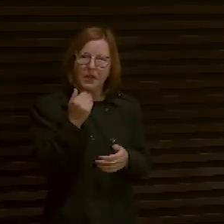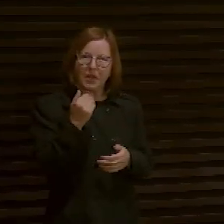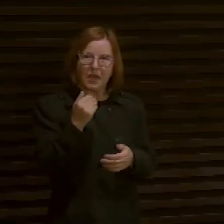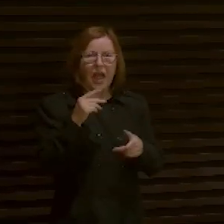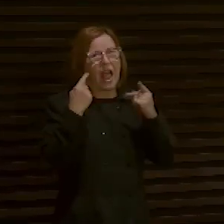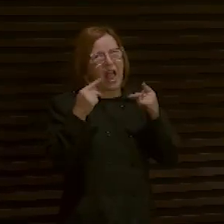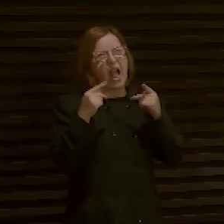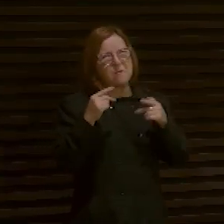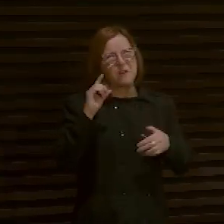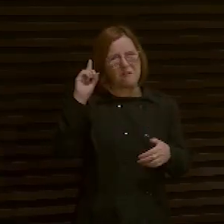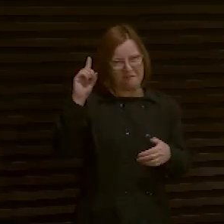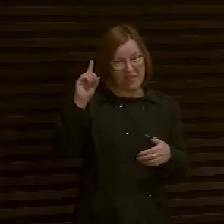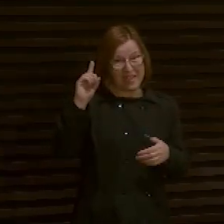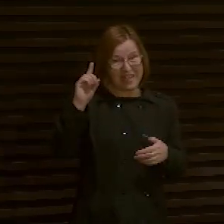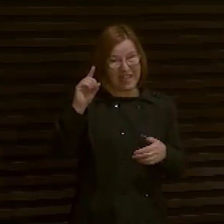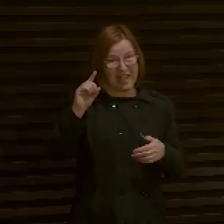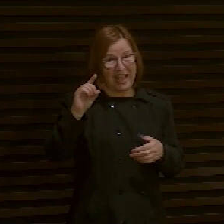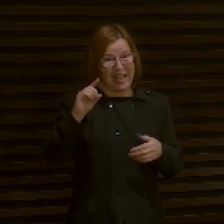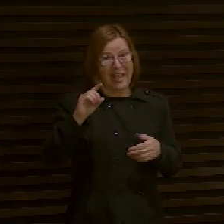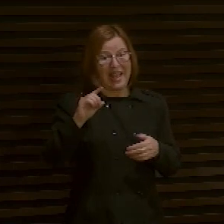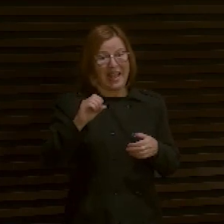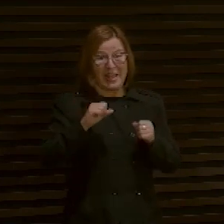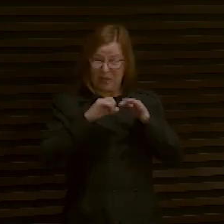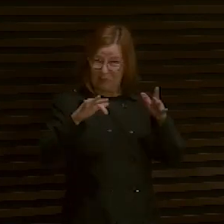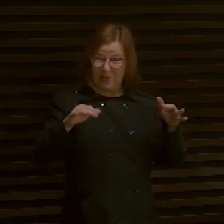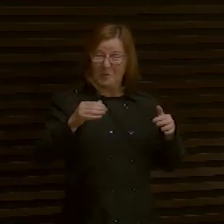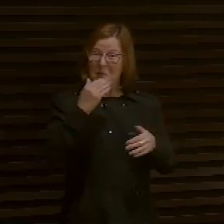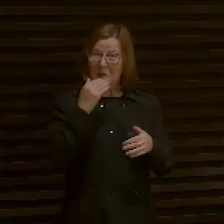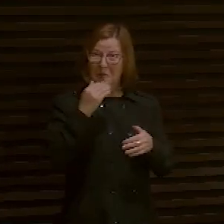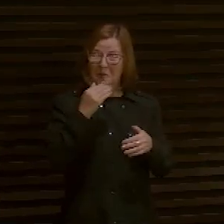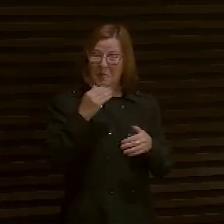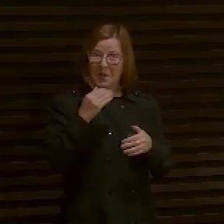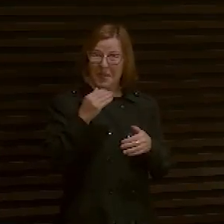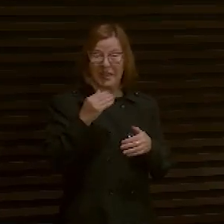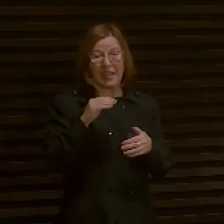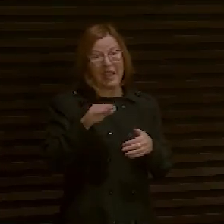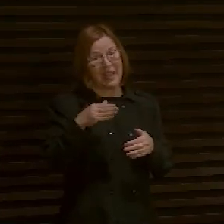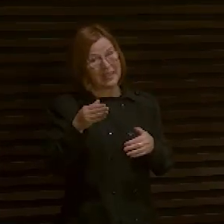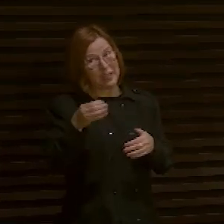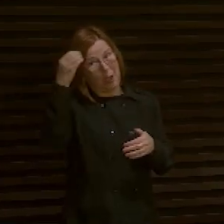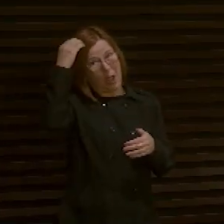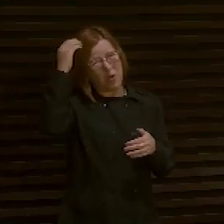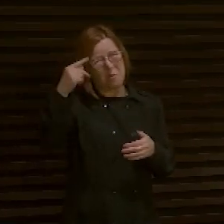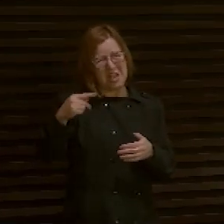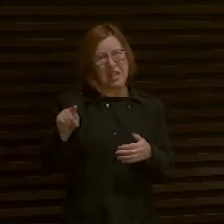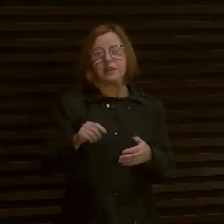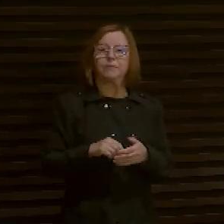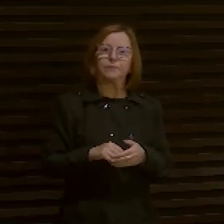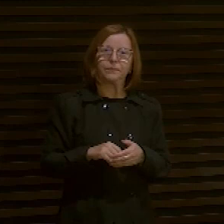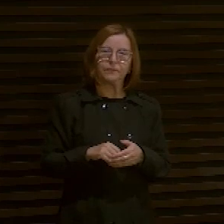profeta de Deus não multiplica comida com o poder que vem de Deus? A culpa é do profeta. E aí o rei queria matar